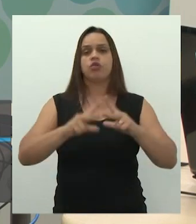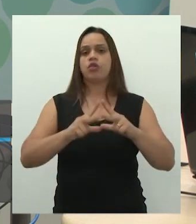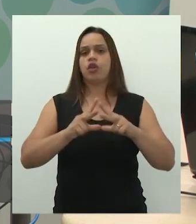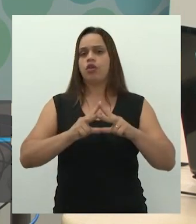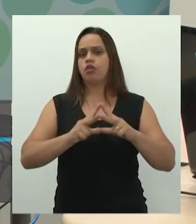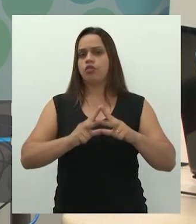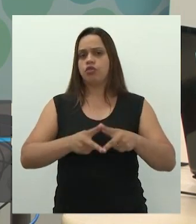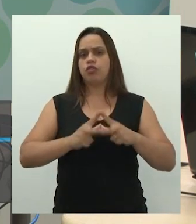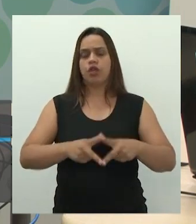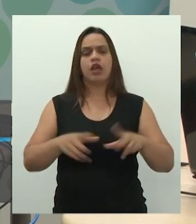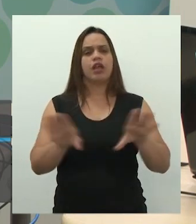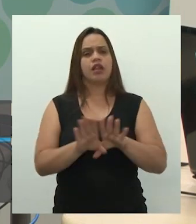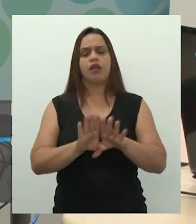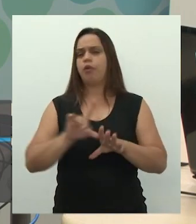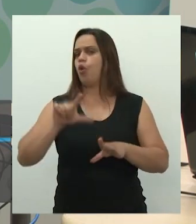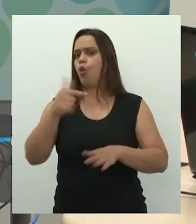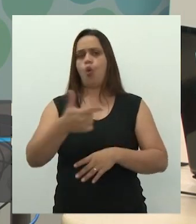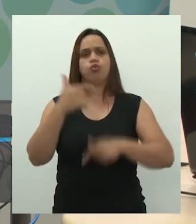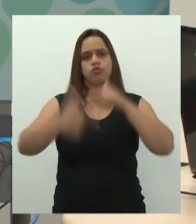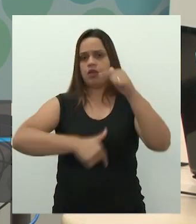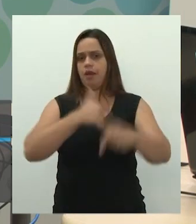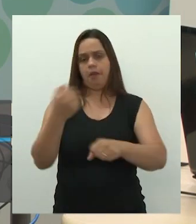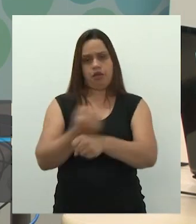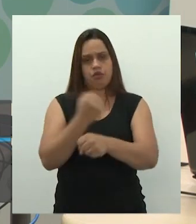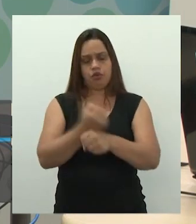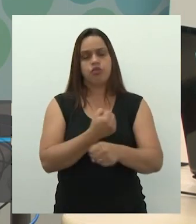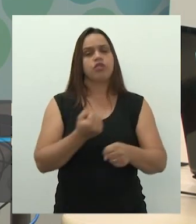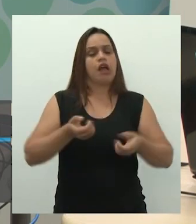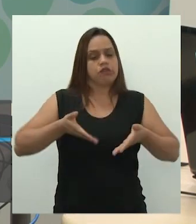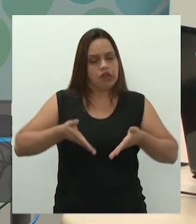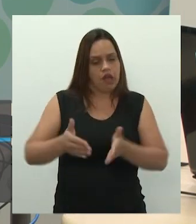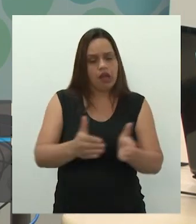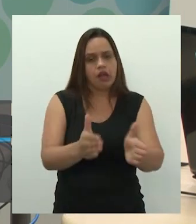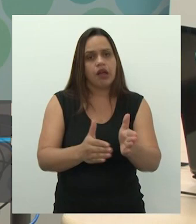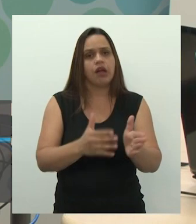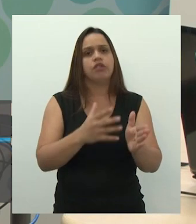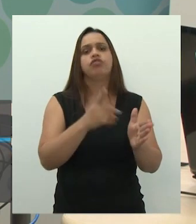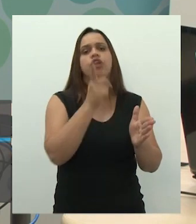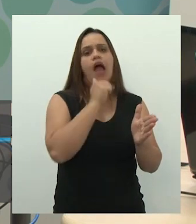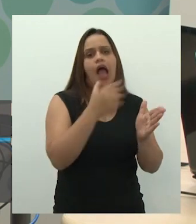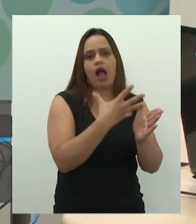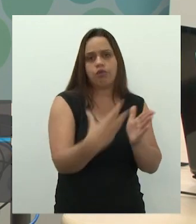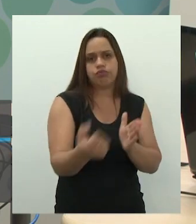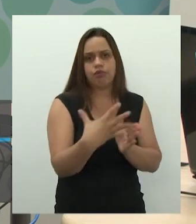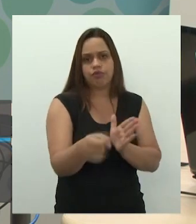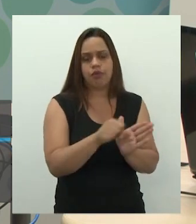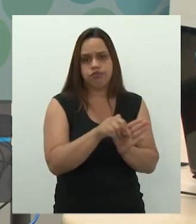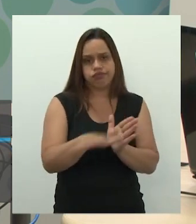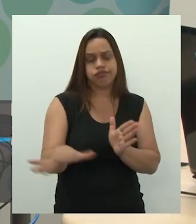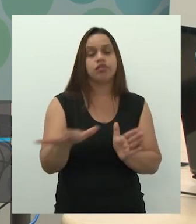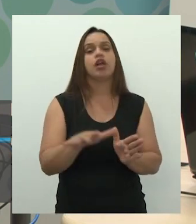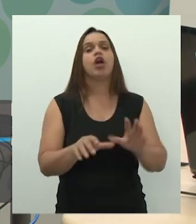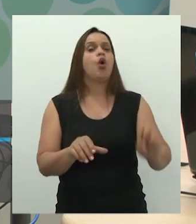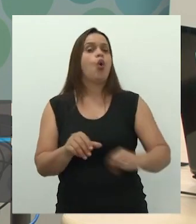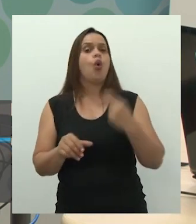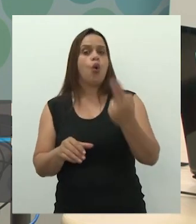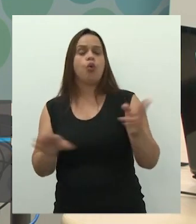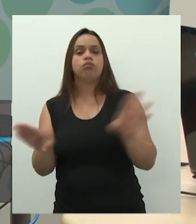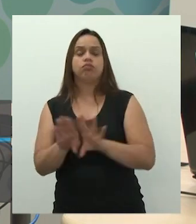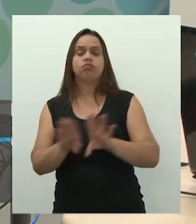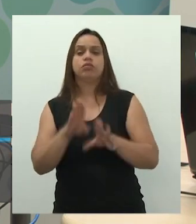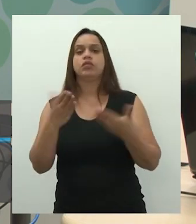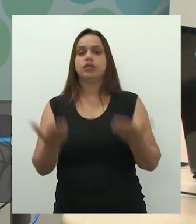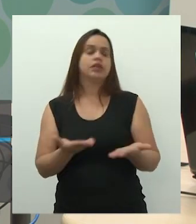templos, canais de irrigação, diques, tudo aquilo que fosse necessário. Então, a população se mantinha o ano inteiro trabalhando sob o